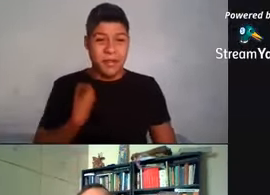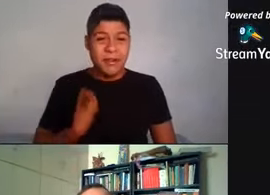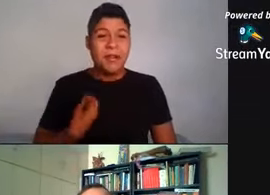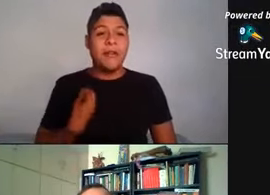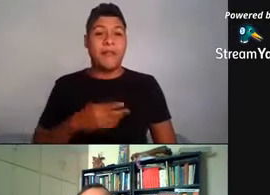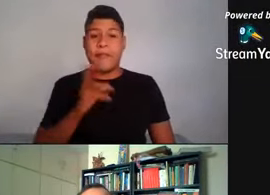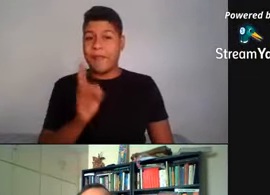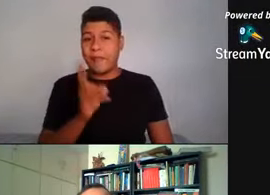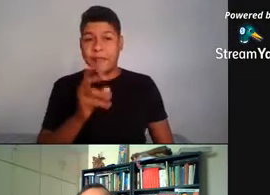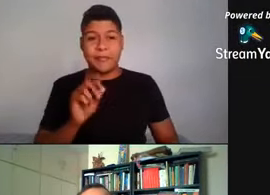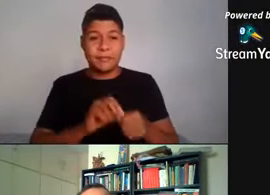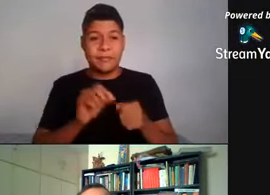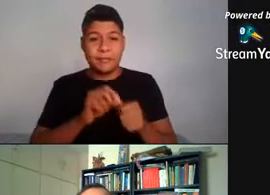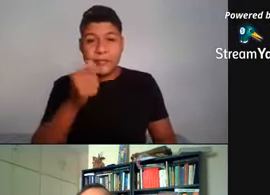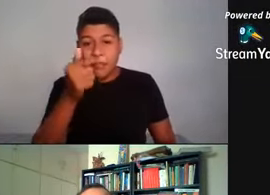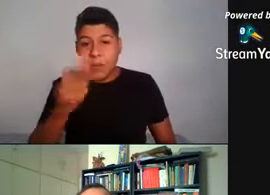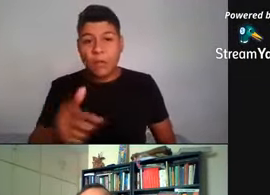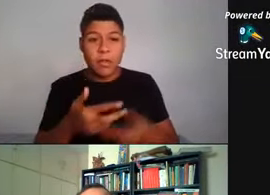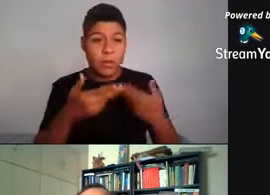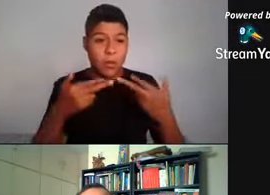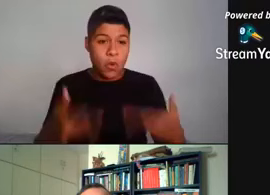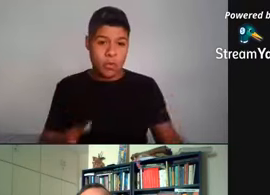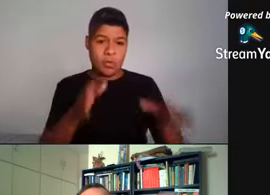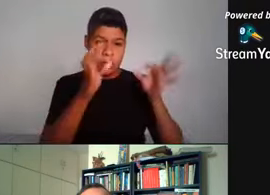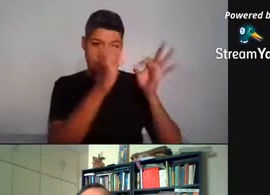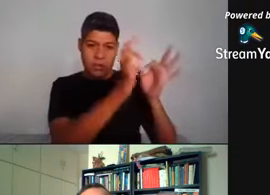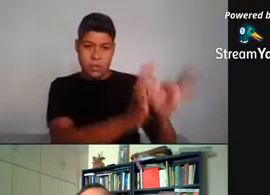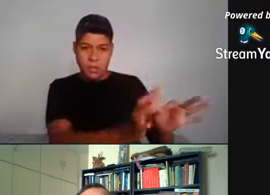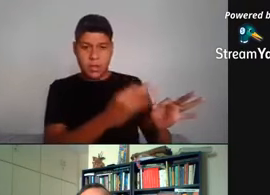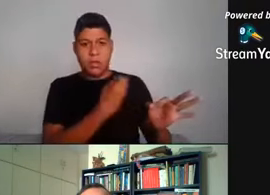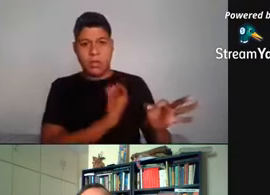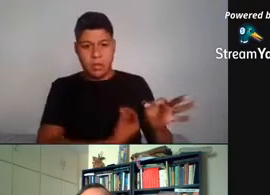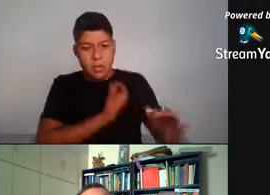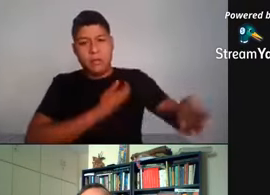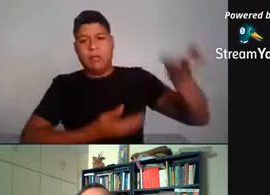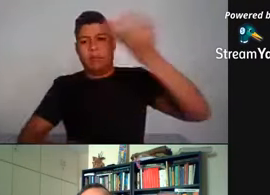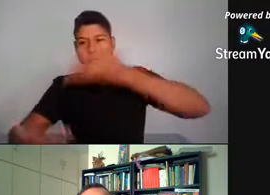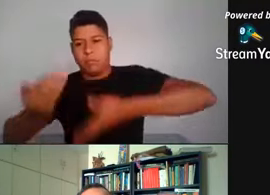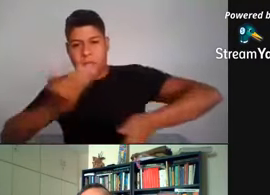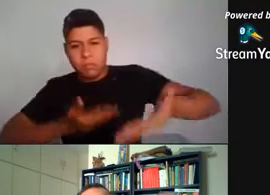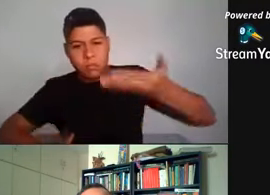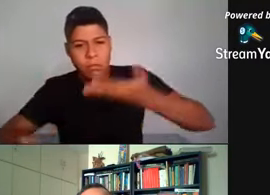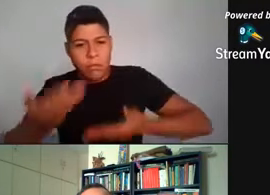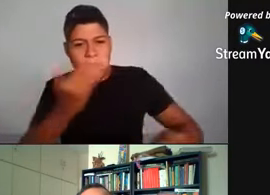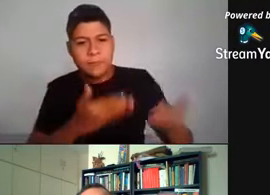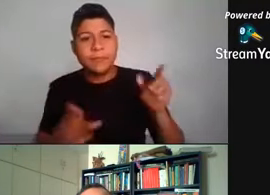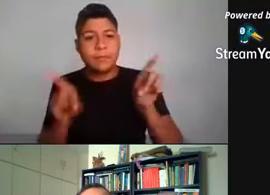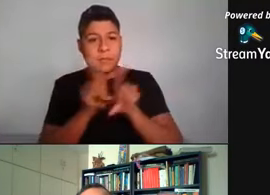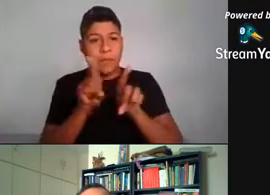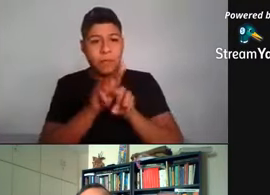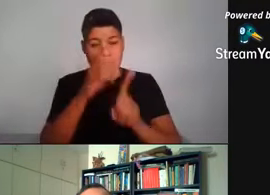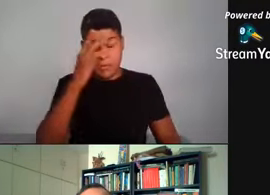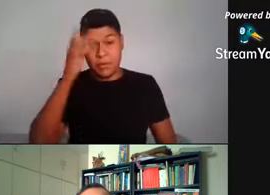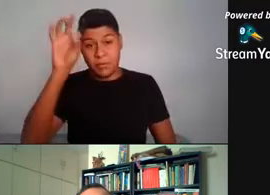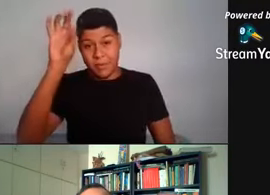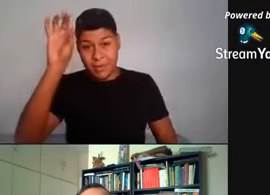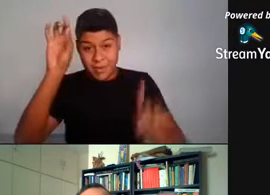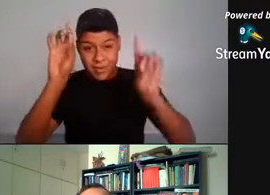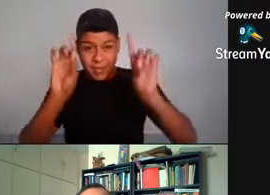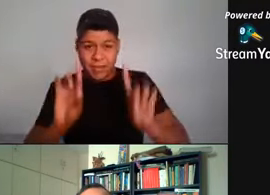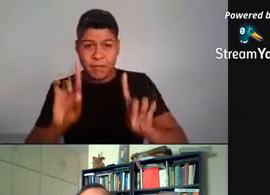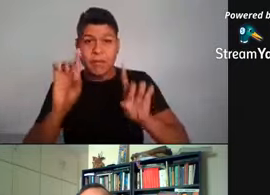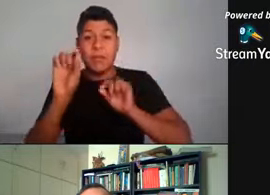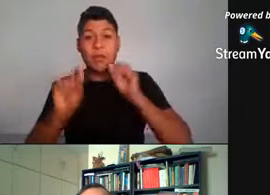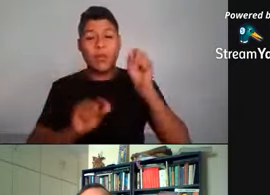fazendo outras coisas, com certeza, ou seja, outras atribuições, mas a questão da pessoa com deficiência continua sendo